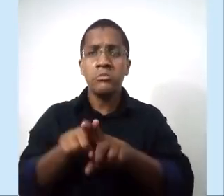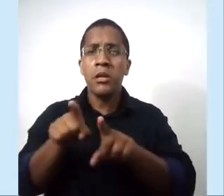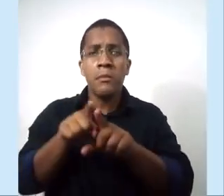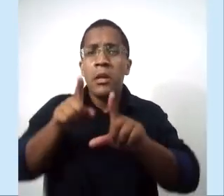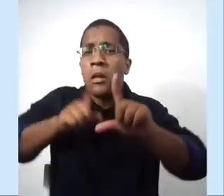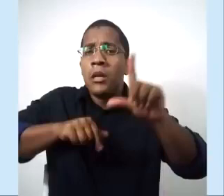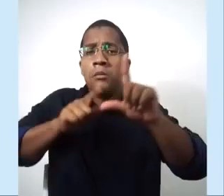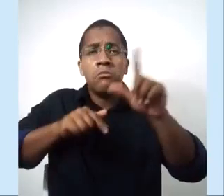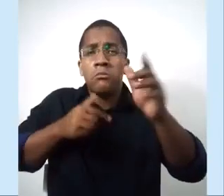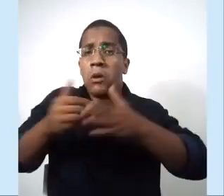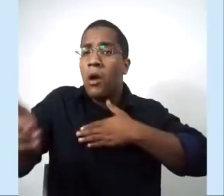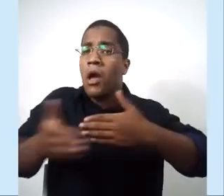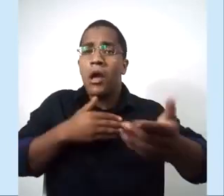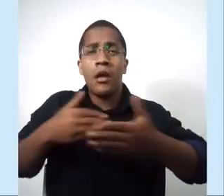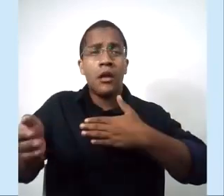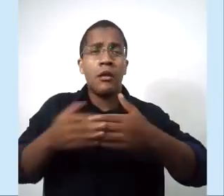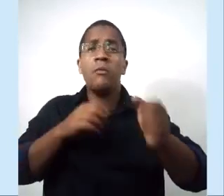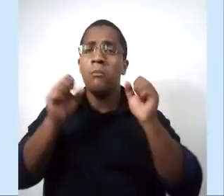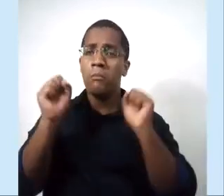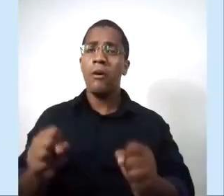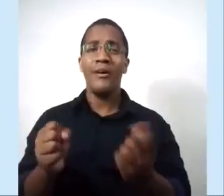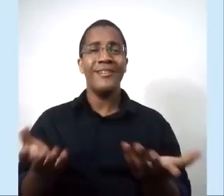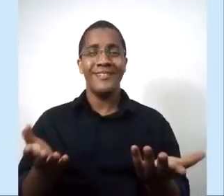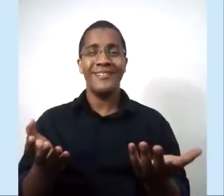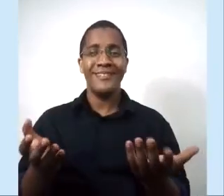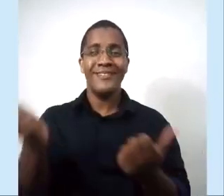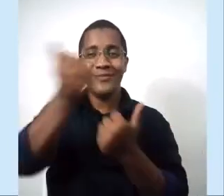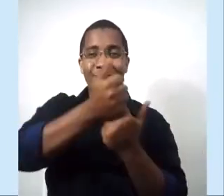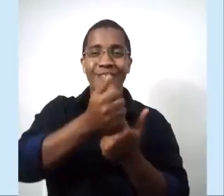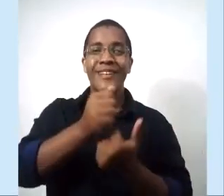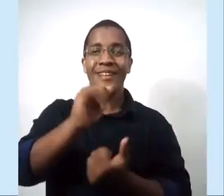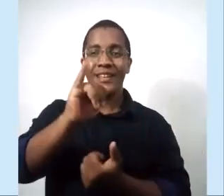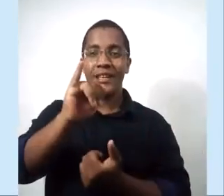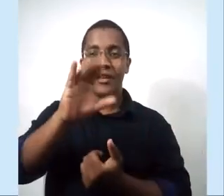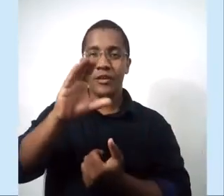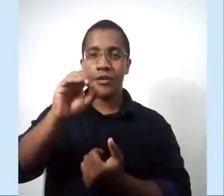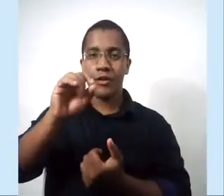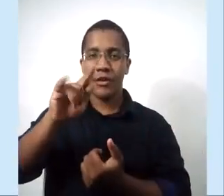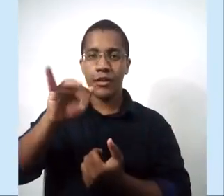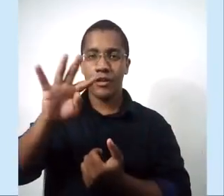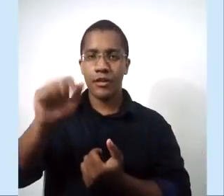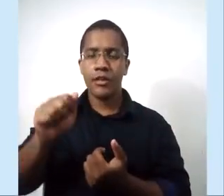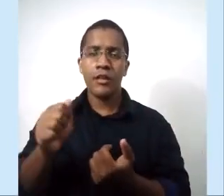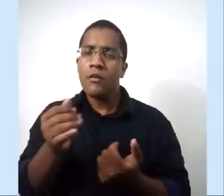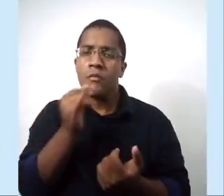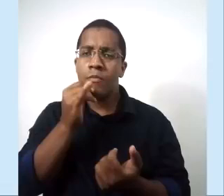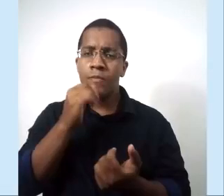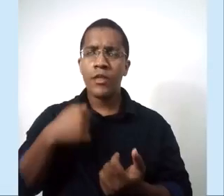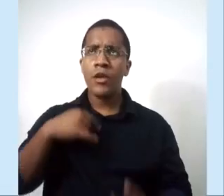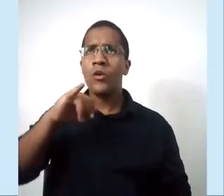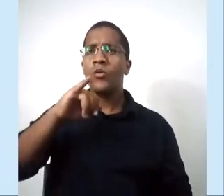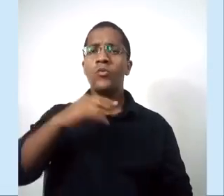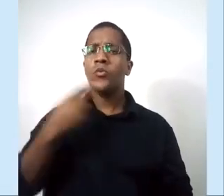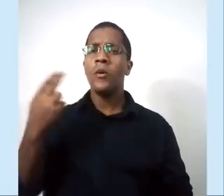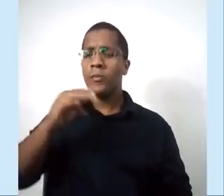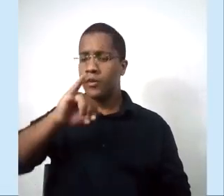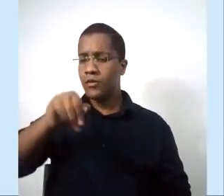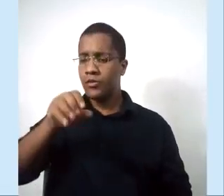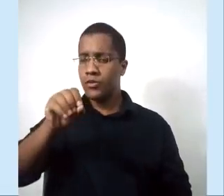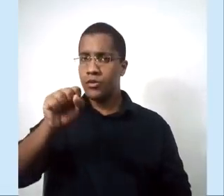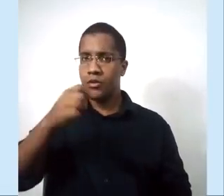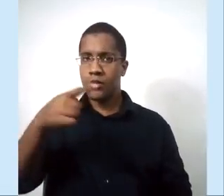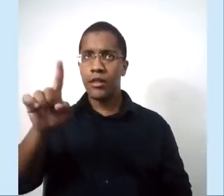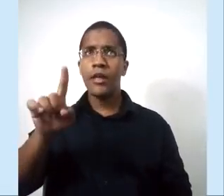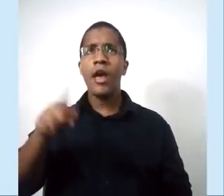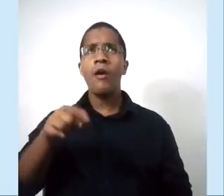também. Qualquer letra a gente pode representar uma incógnita, certo? Eu sou José. Eu posso representar com J.